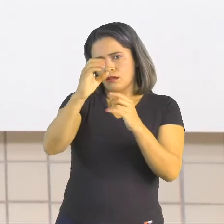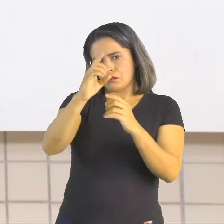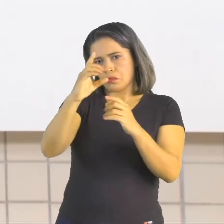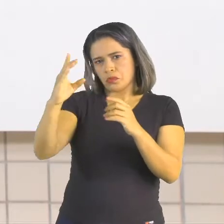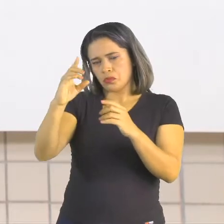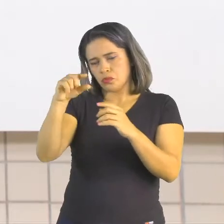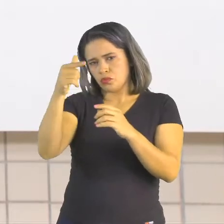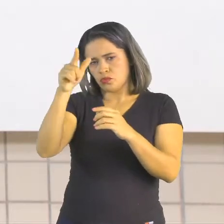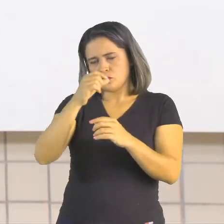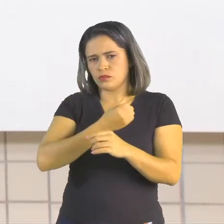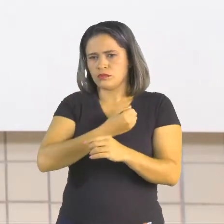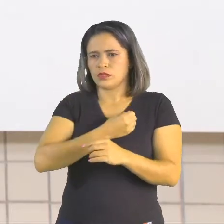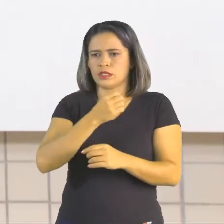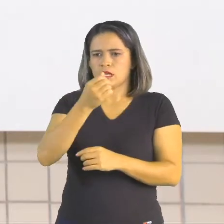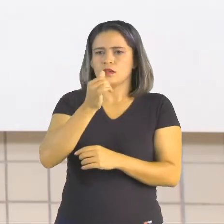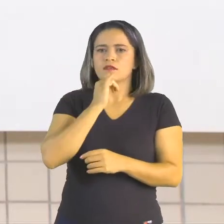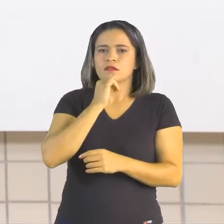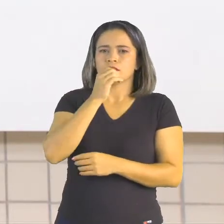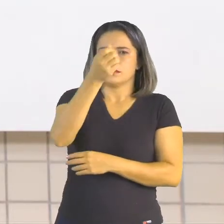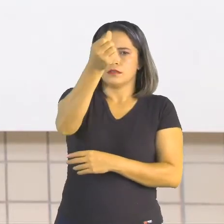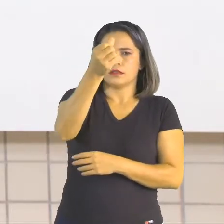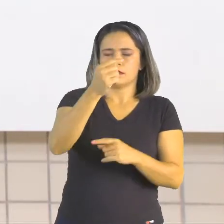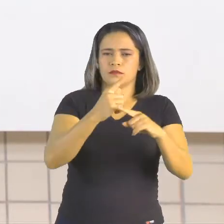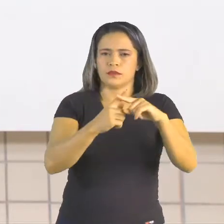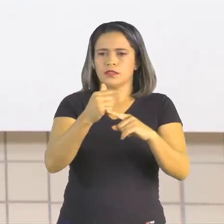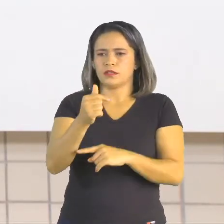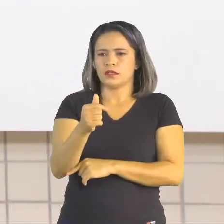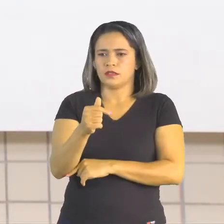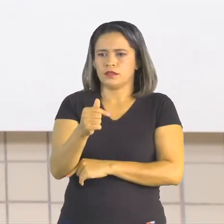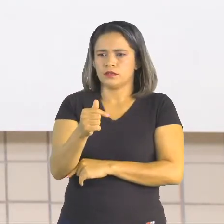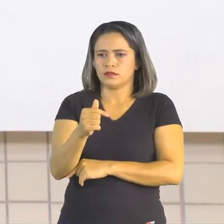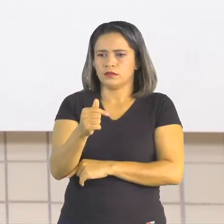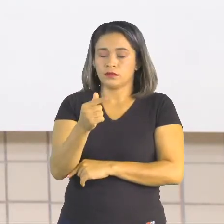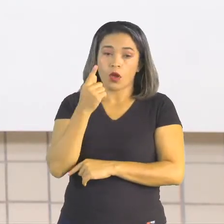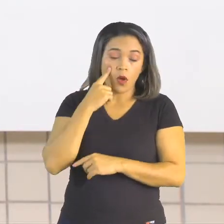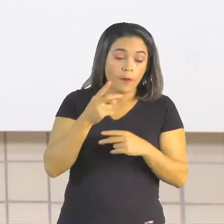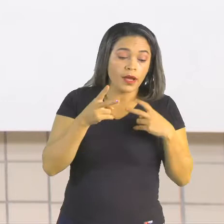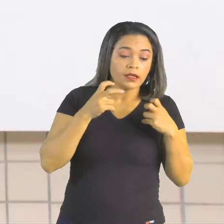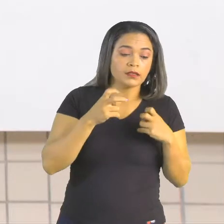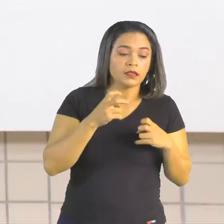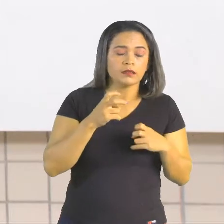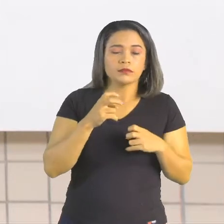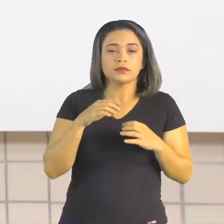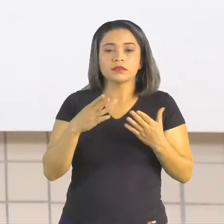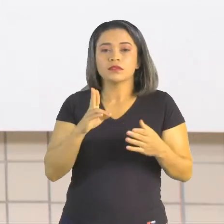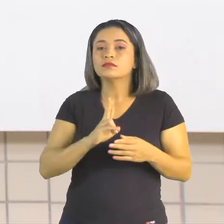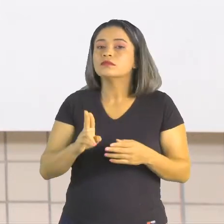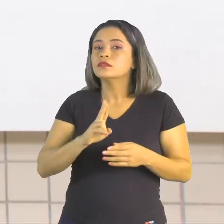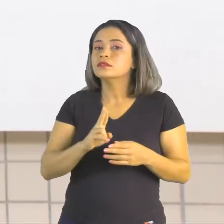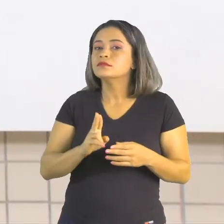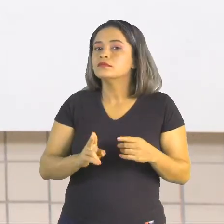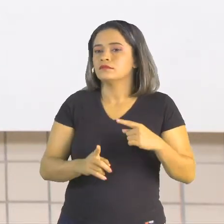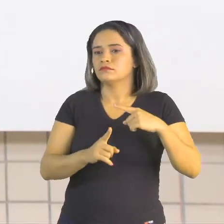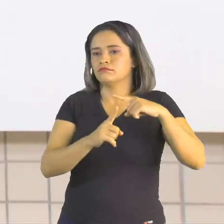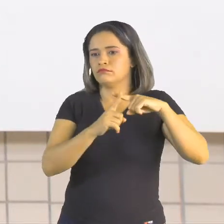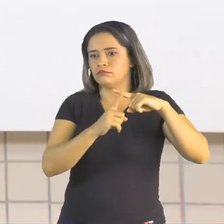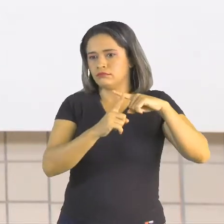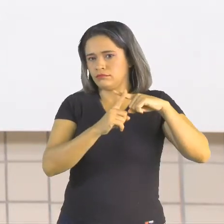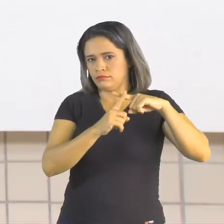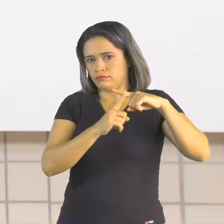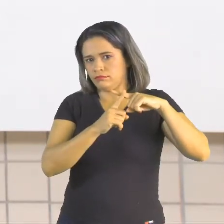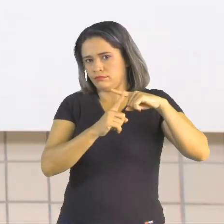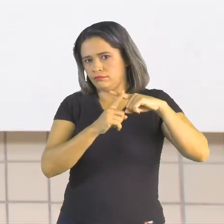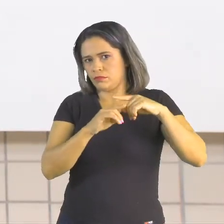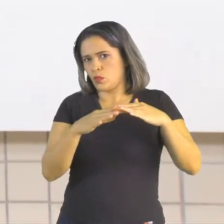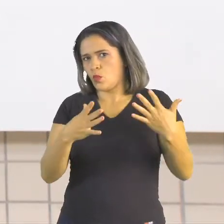6 mais 7. Aqui é muito importante a gente estar percebendo que a gente está utilizando a tabuada,